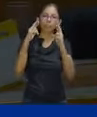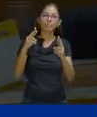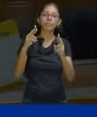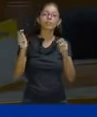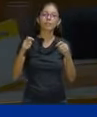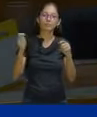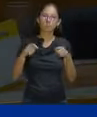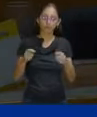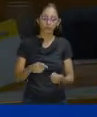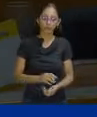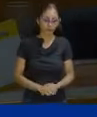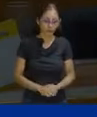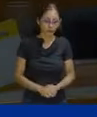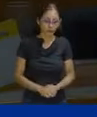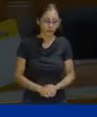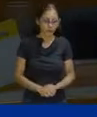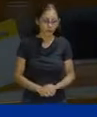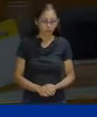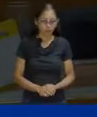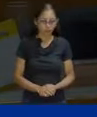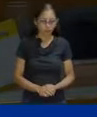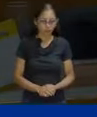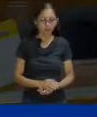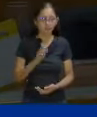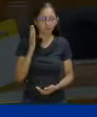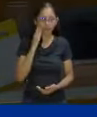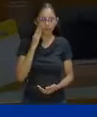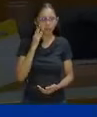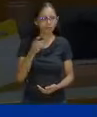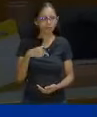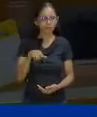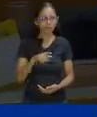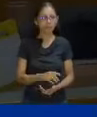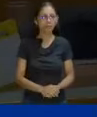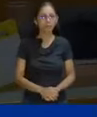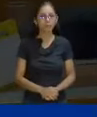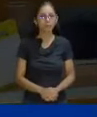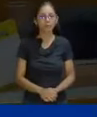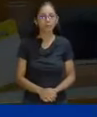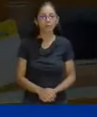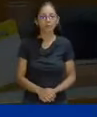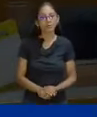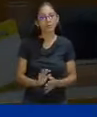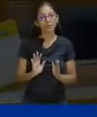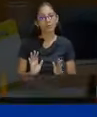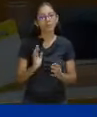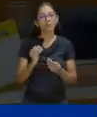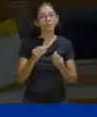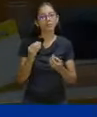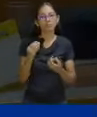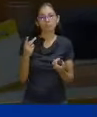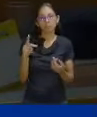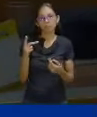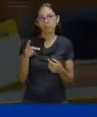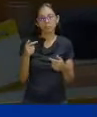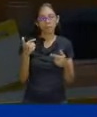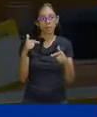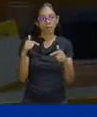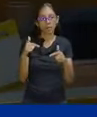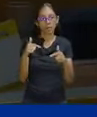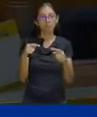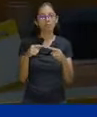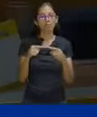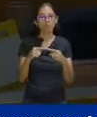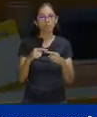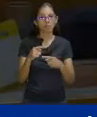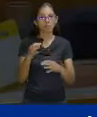né, e integral devoção, entre aspas, né, naquilo que é pertinente dentro do ordenamento jurídico.